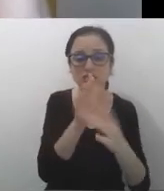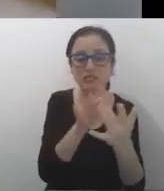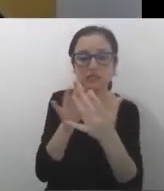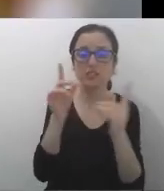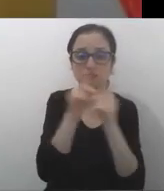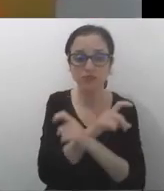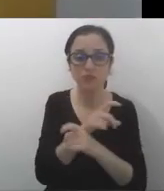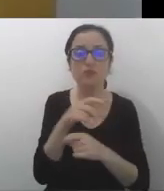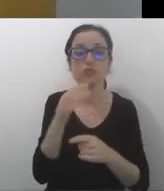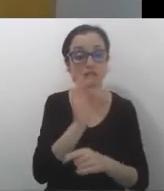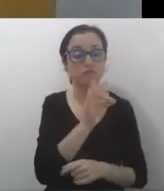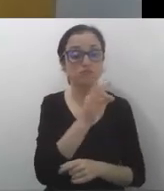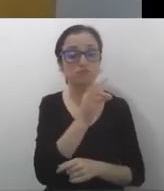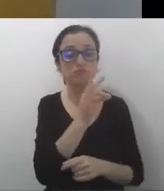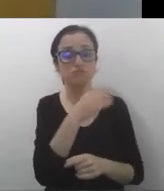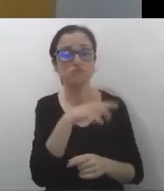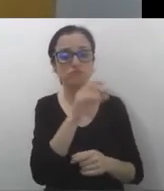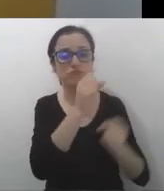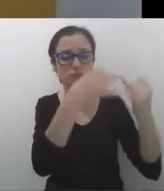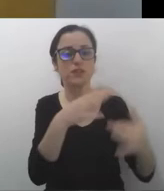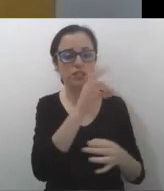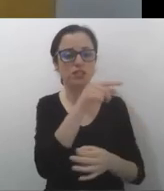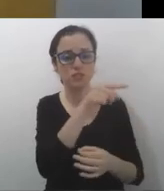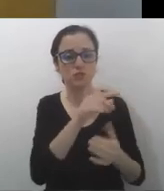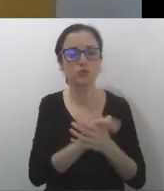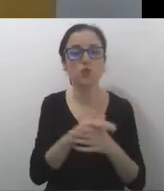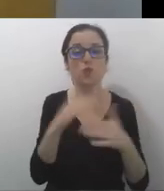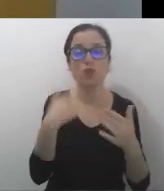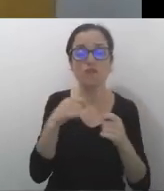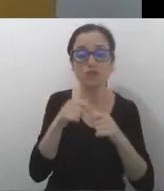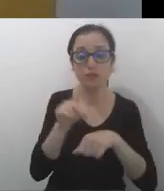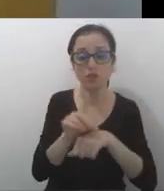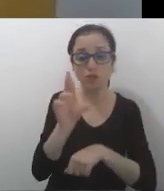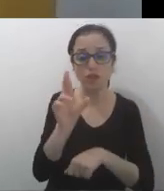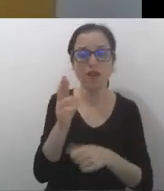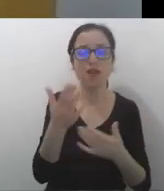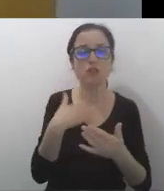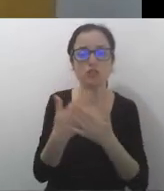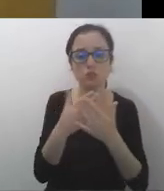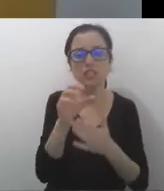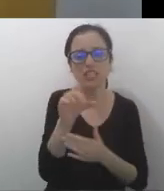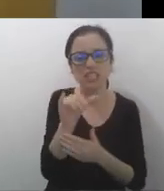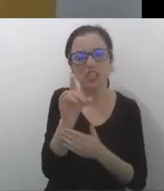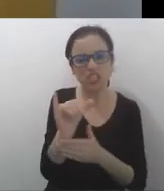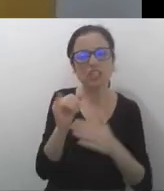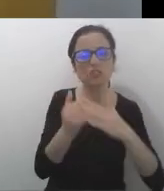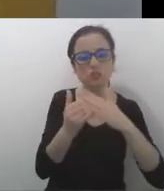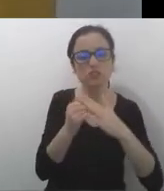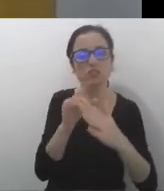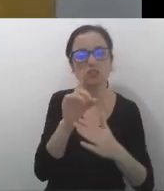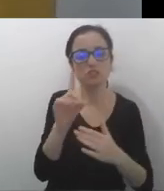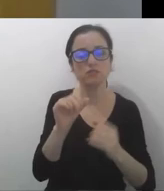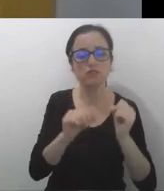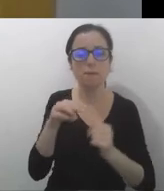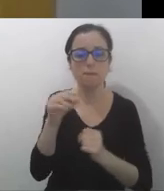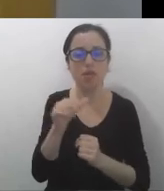doutorado, que eu estudei lá o IDMAN, e as bienais, as três bienais de design que houve no MAN,